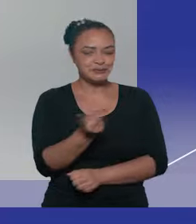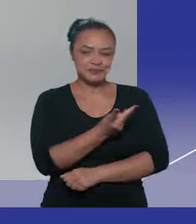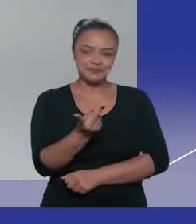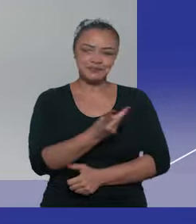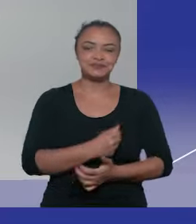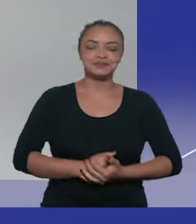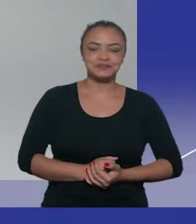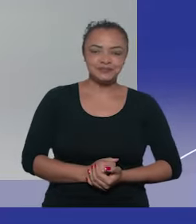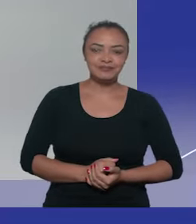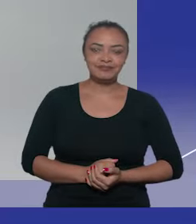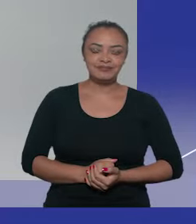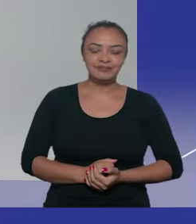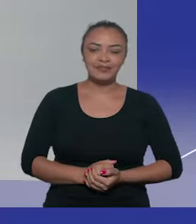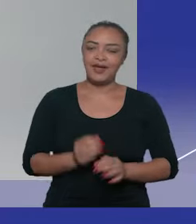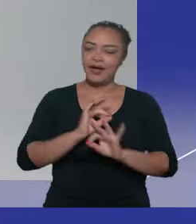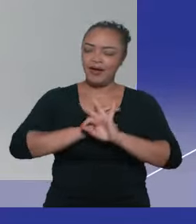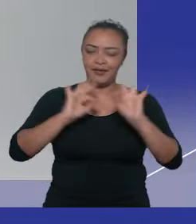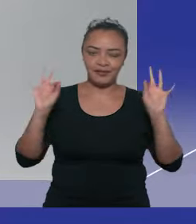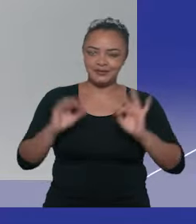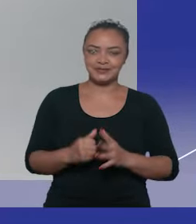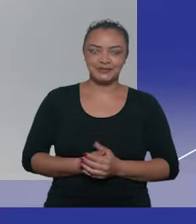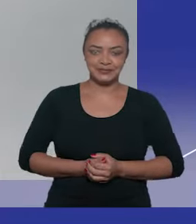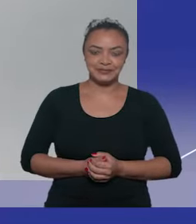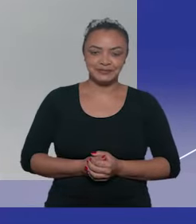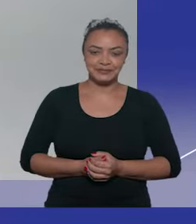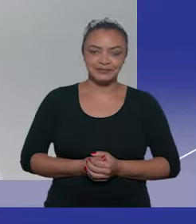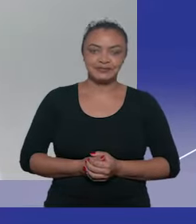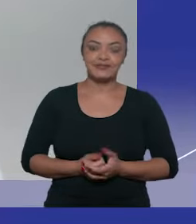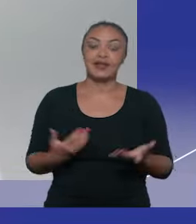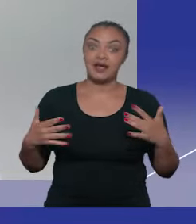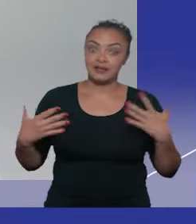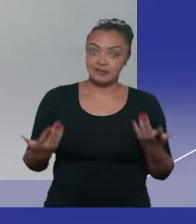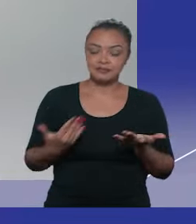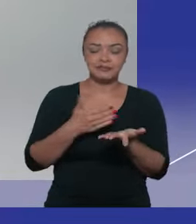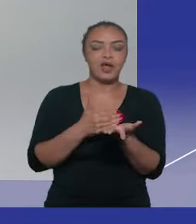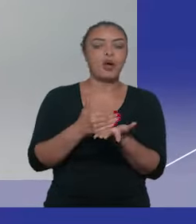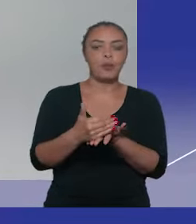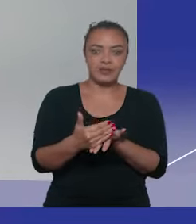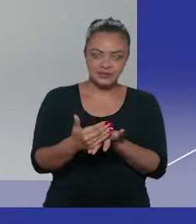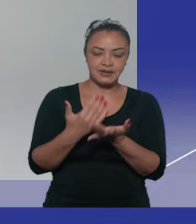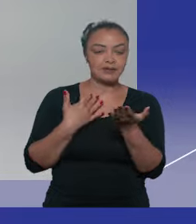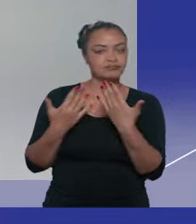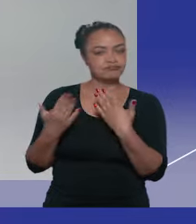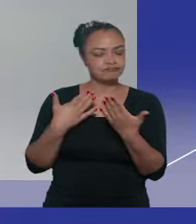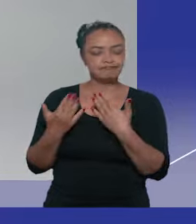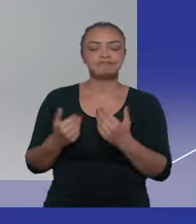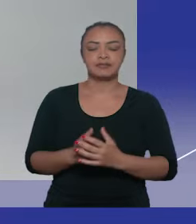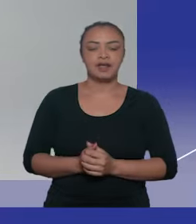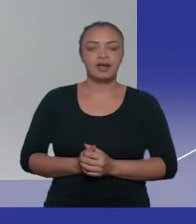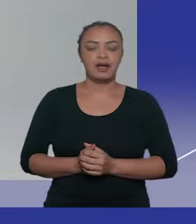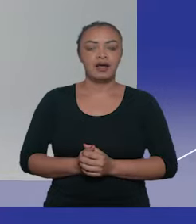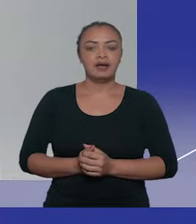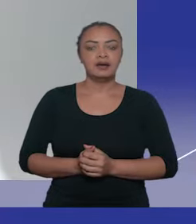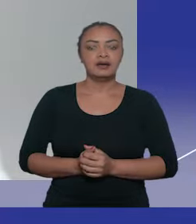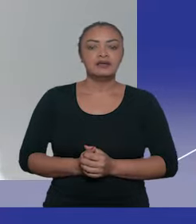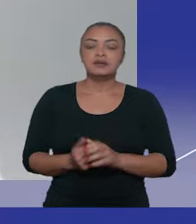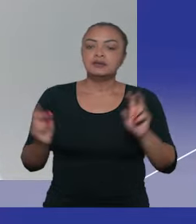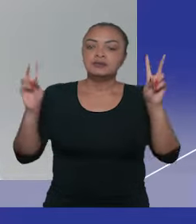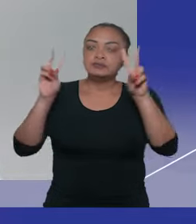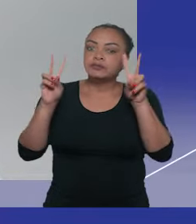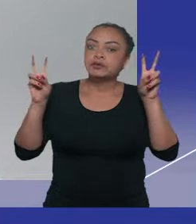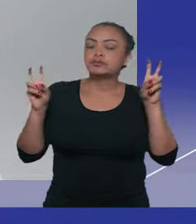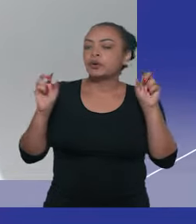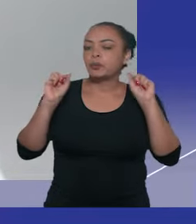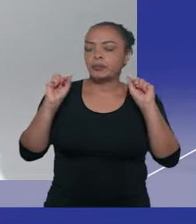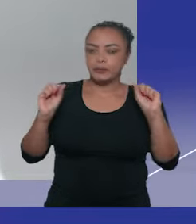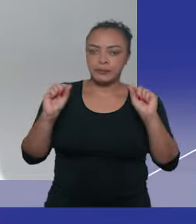nesse episódio. Tá ótimo. Miriam, eu queria começar a conversa com você para a gente